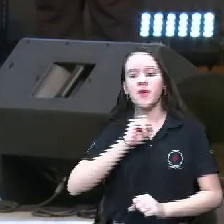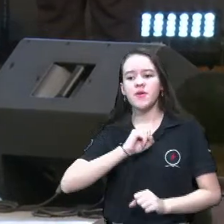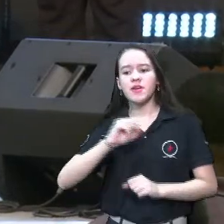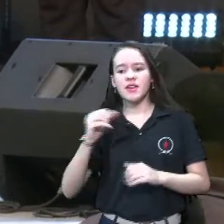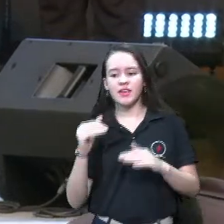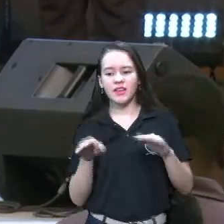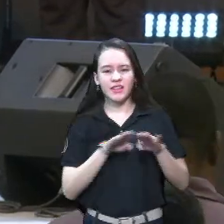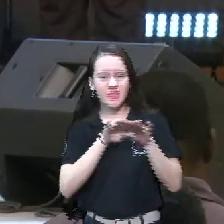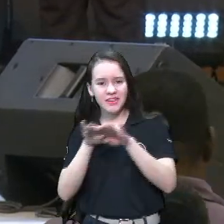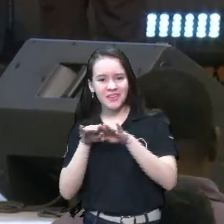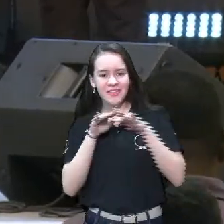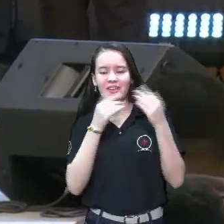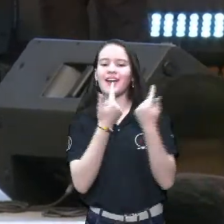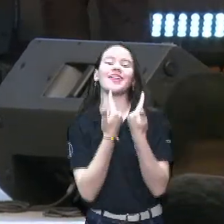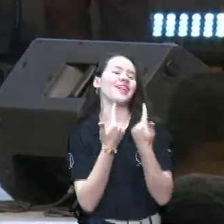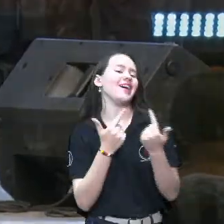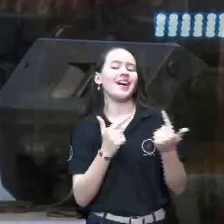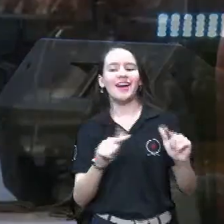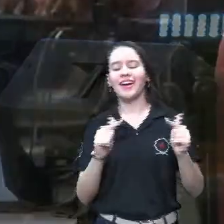invencível,